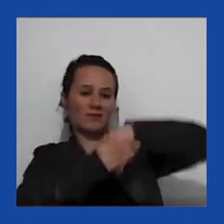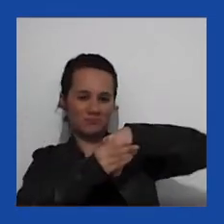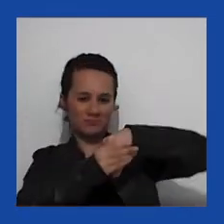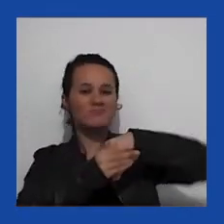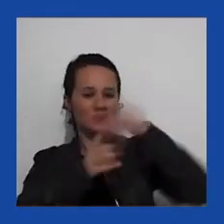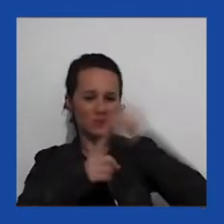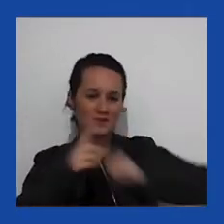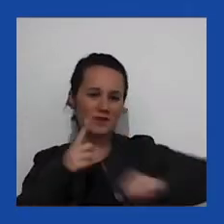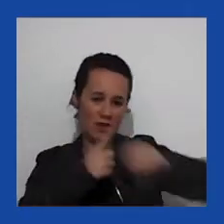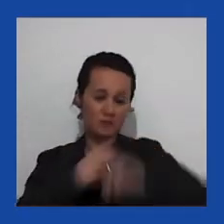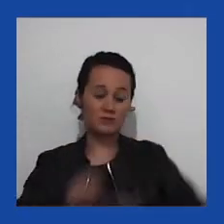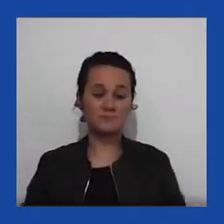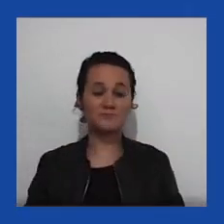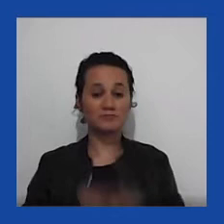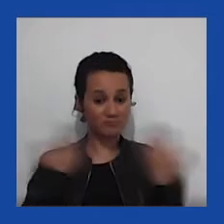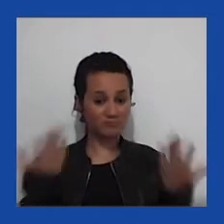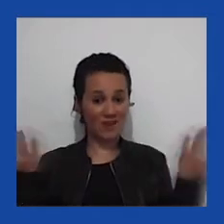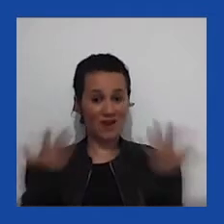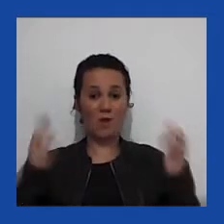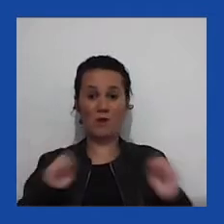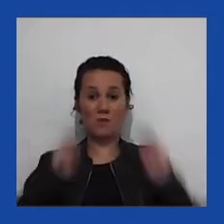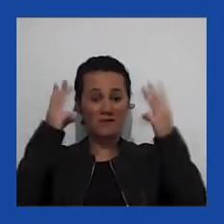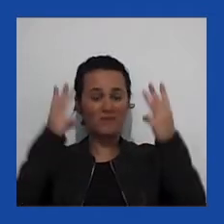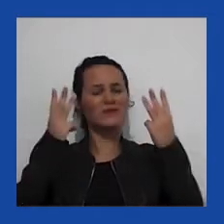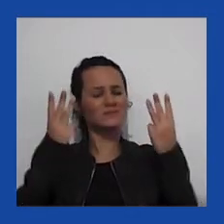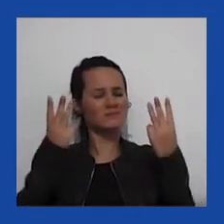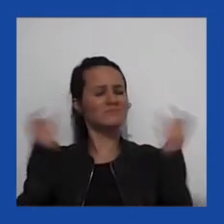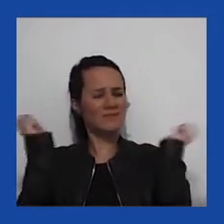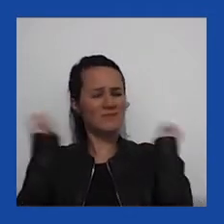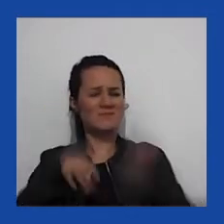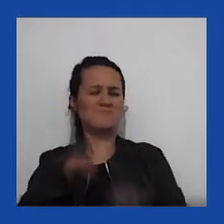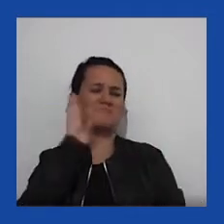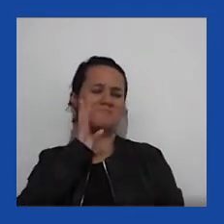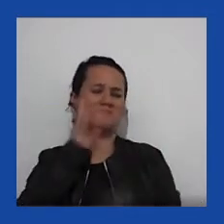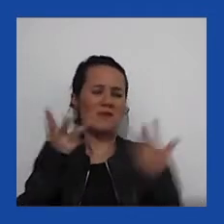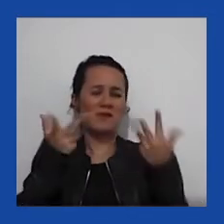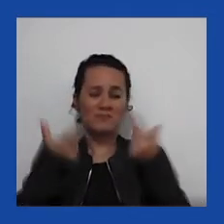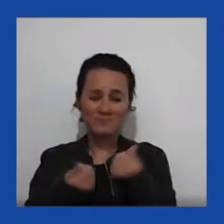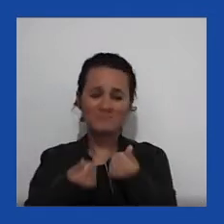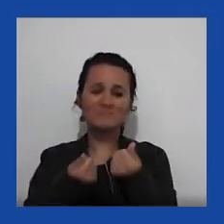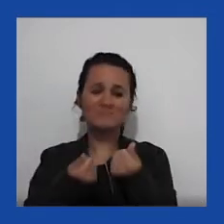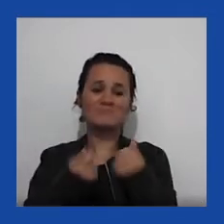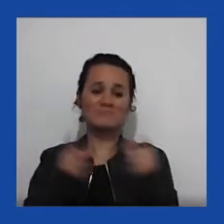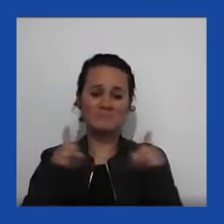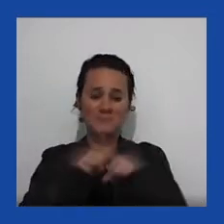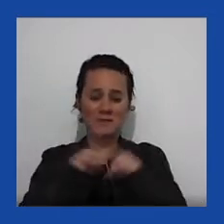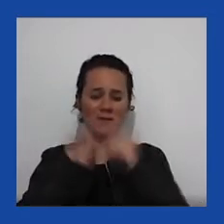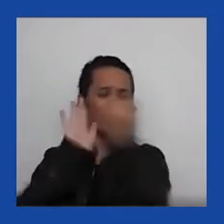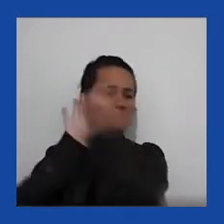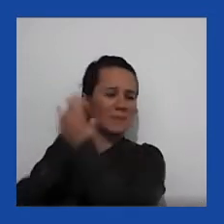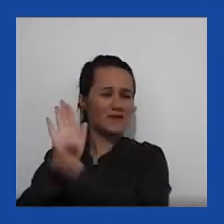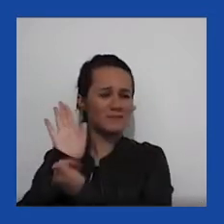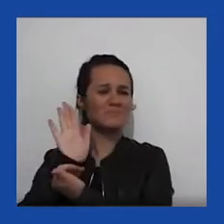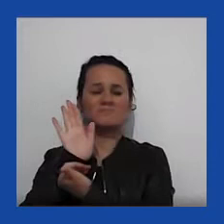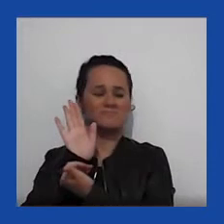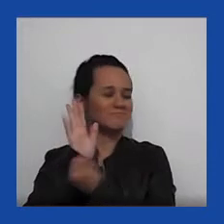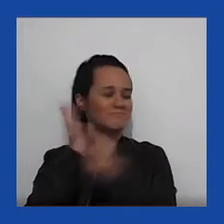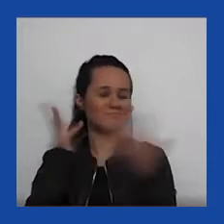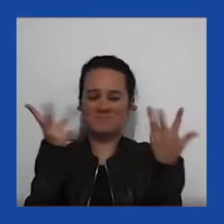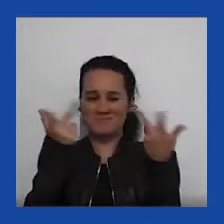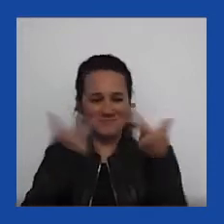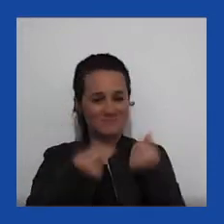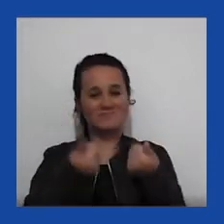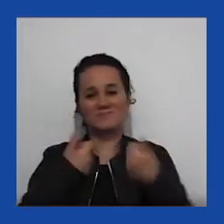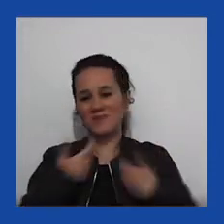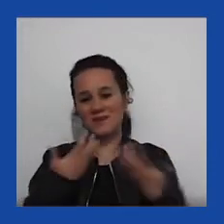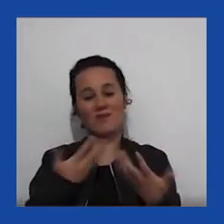que o evento tem tudo para ser muito bacana, a programação tá fantástica e desejo de novo